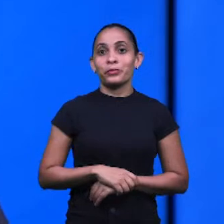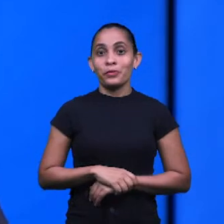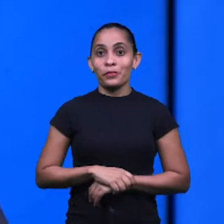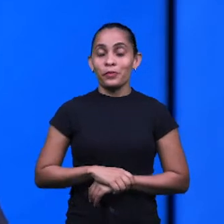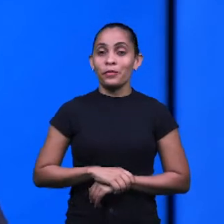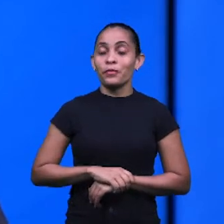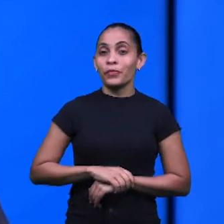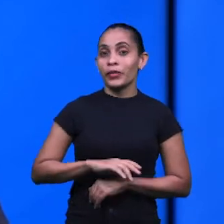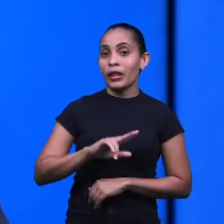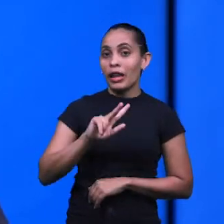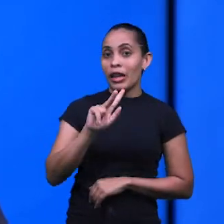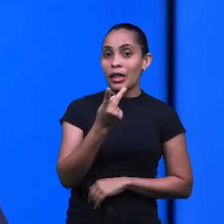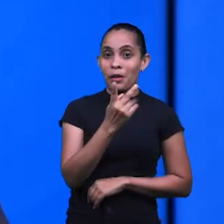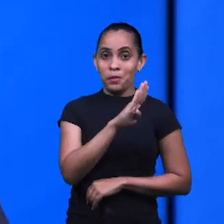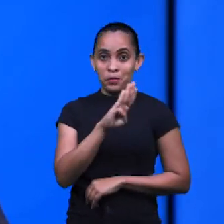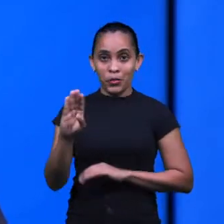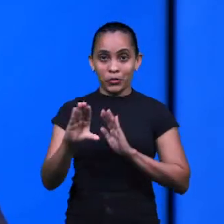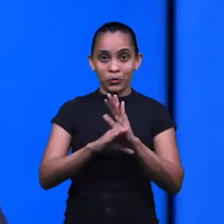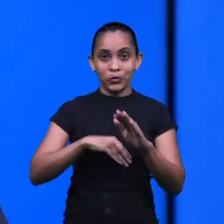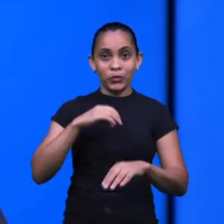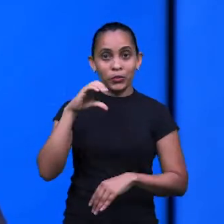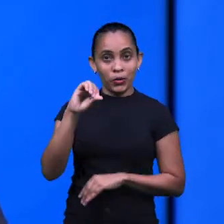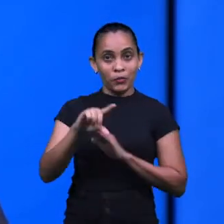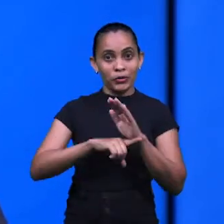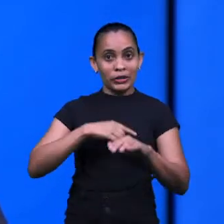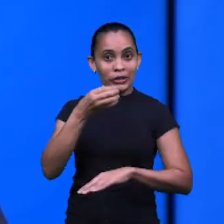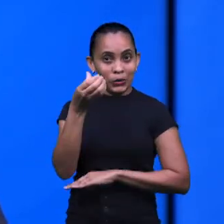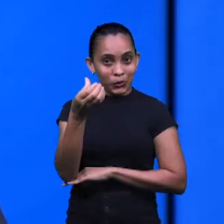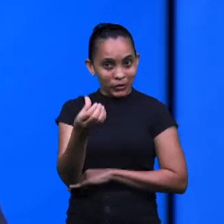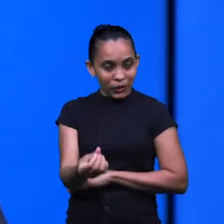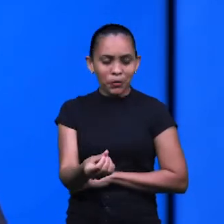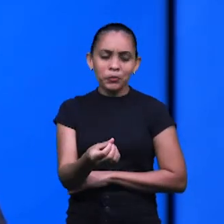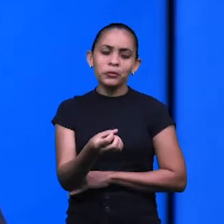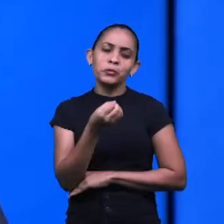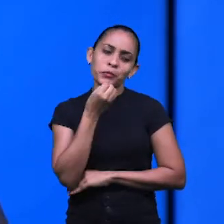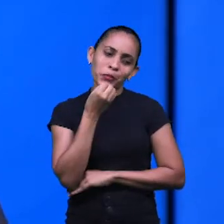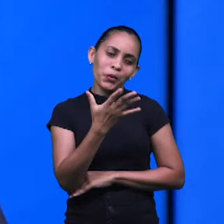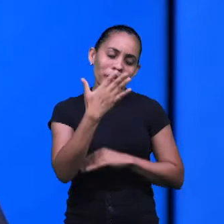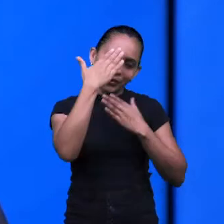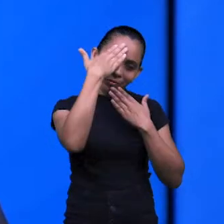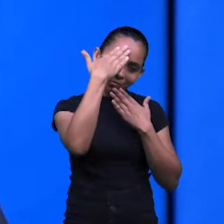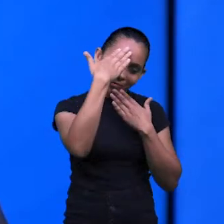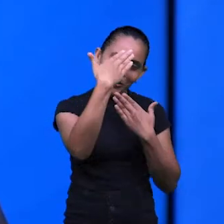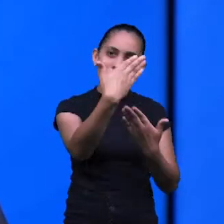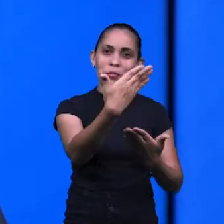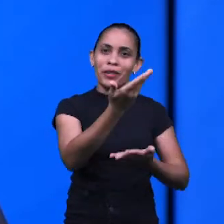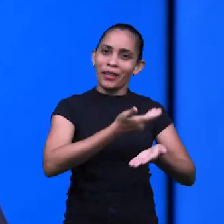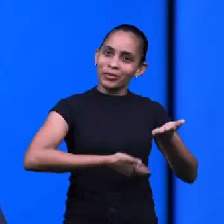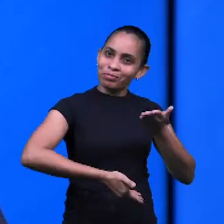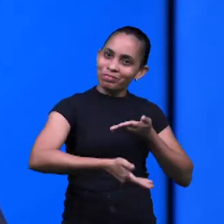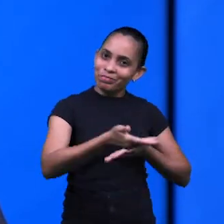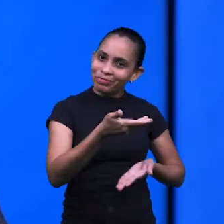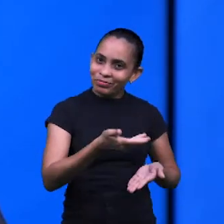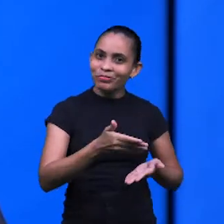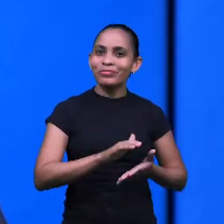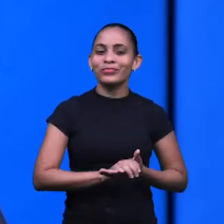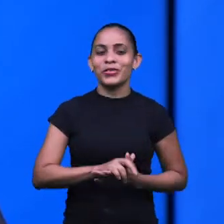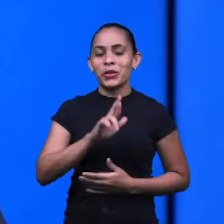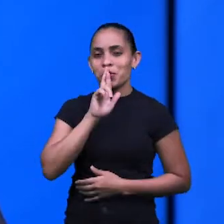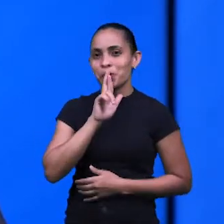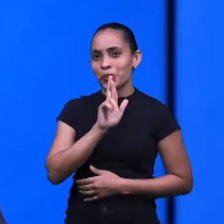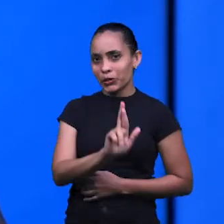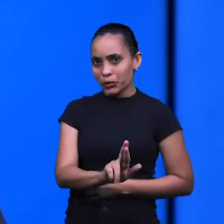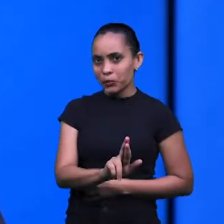Hebreus, no capítulo 9, no versículo 6. Obrigado pela sua participação, Ana Carolina. Muito bem colocada a